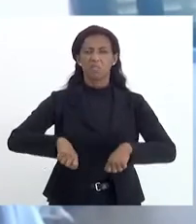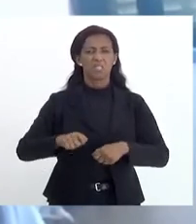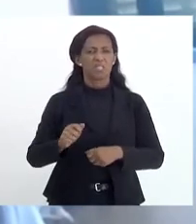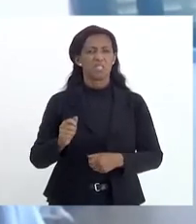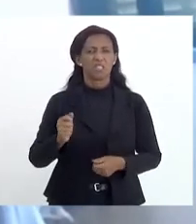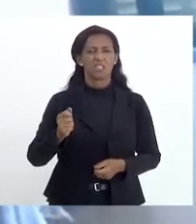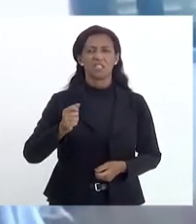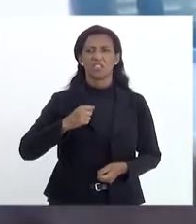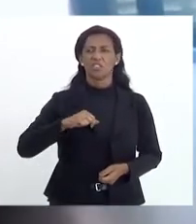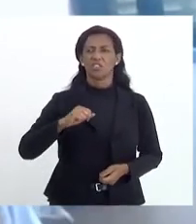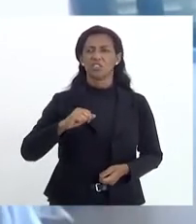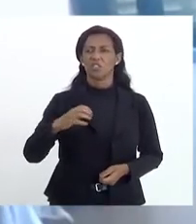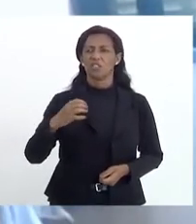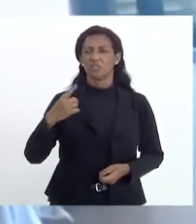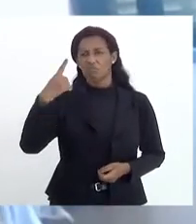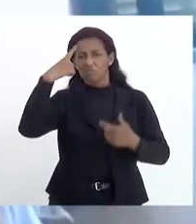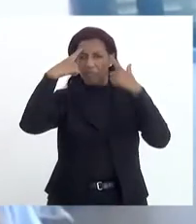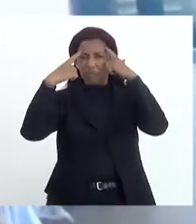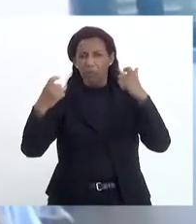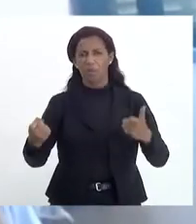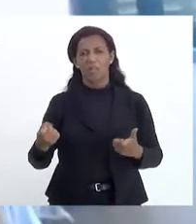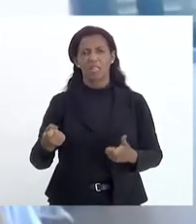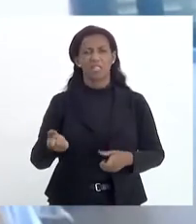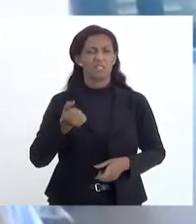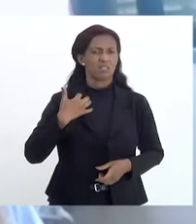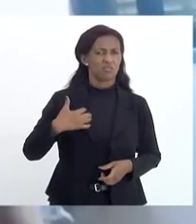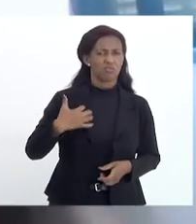extremismo, ouvi o presidente da CCJ